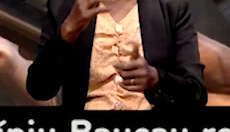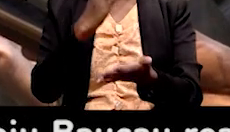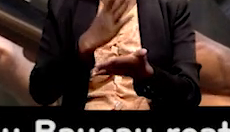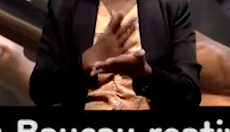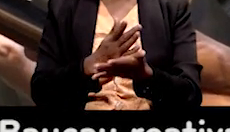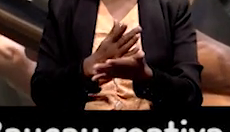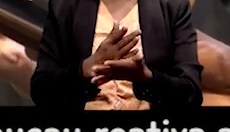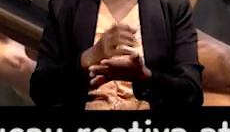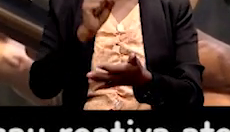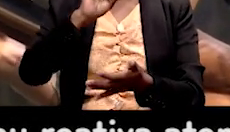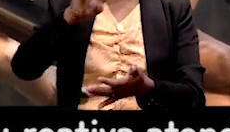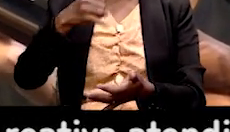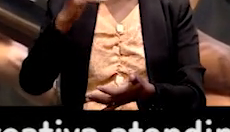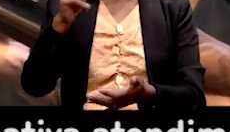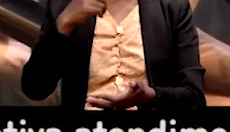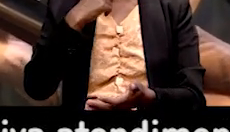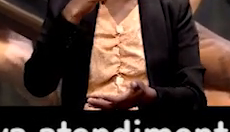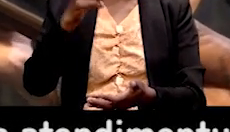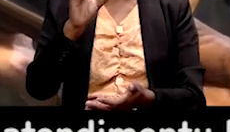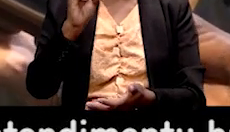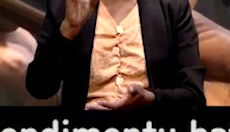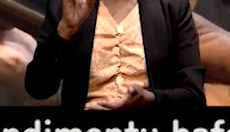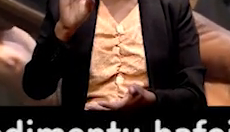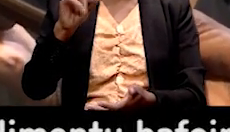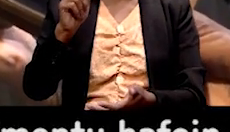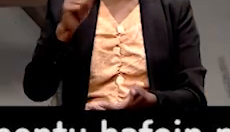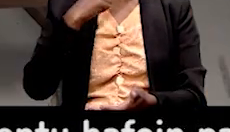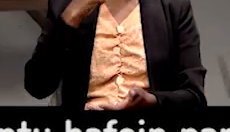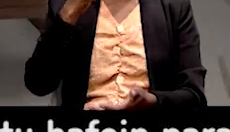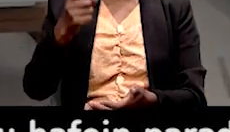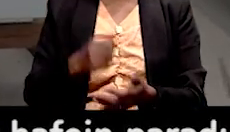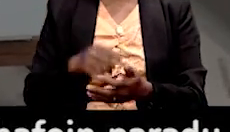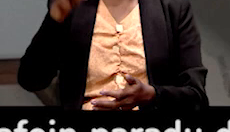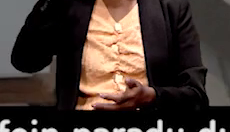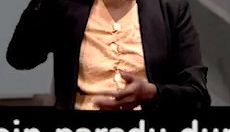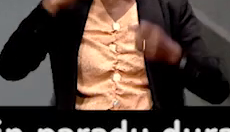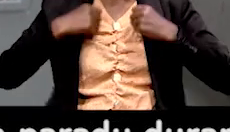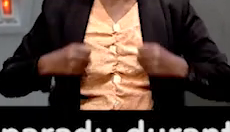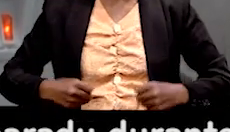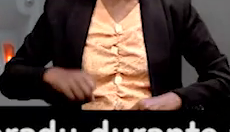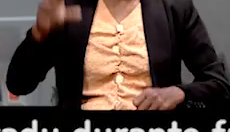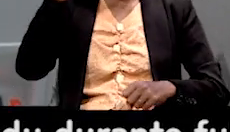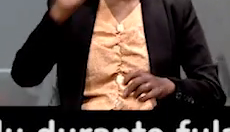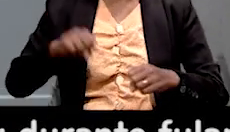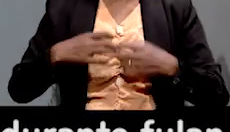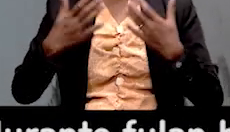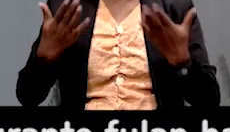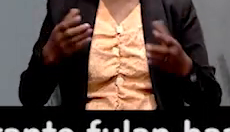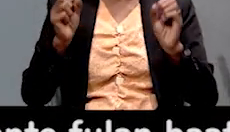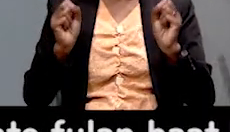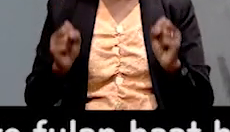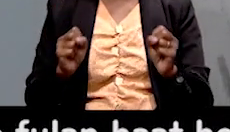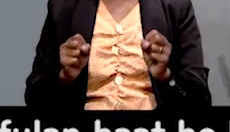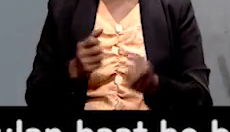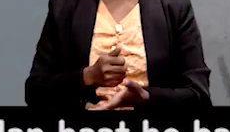no Mitigação Surto COVID-19, Odete da Silva Viegas Ateten, Ministério Saúde Buca Maneira, o insato Bele